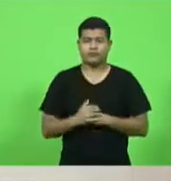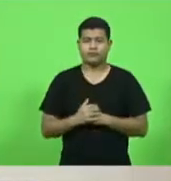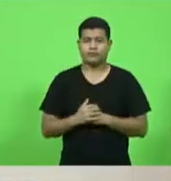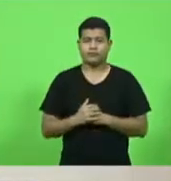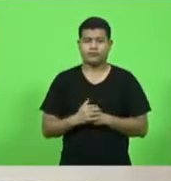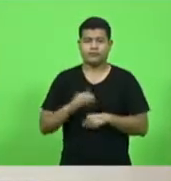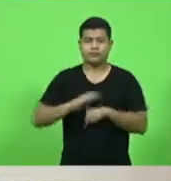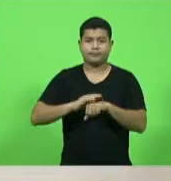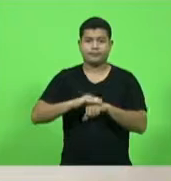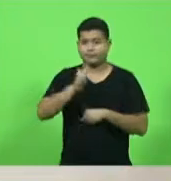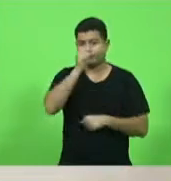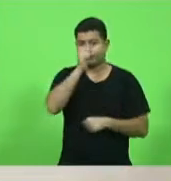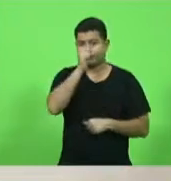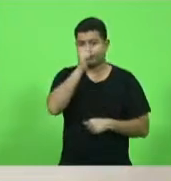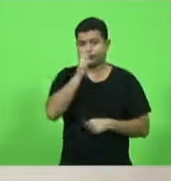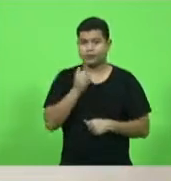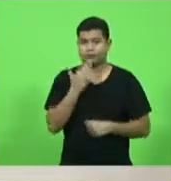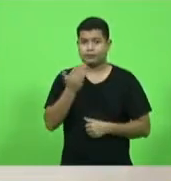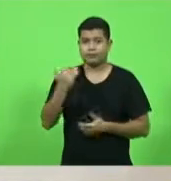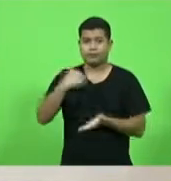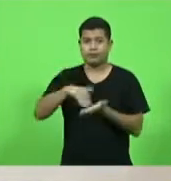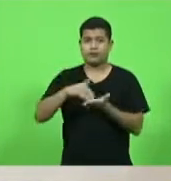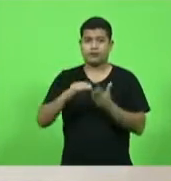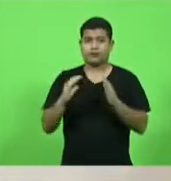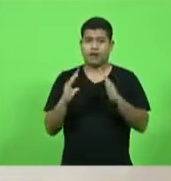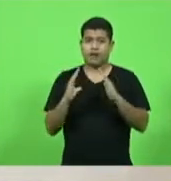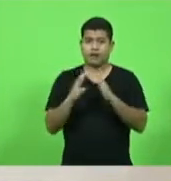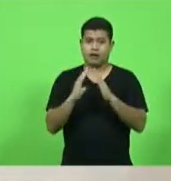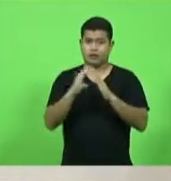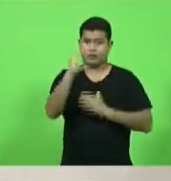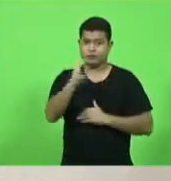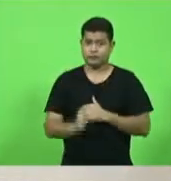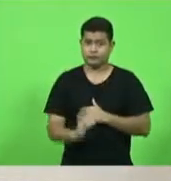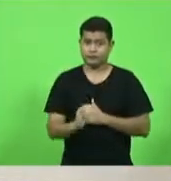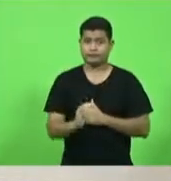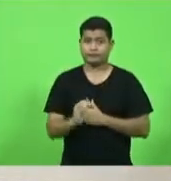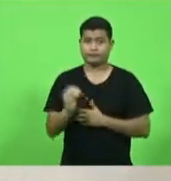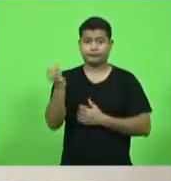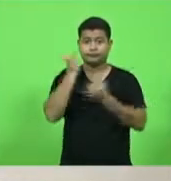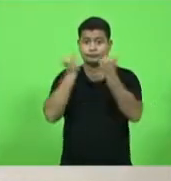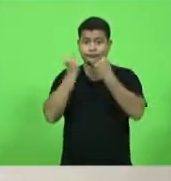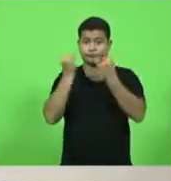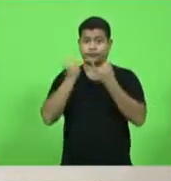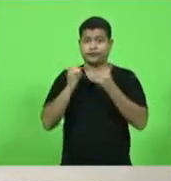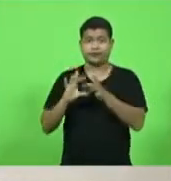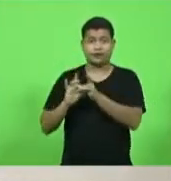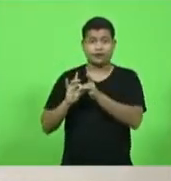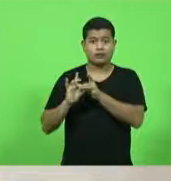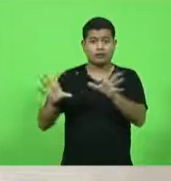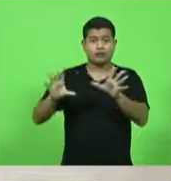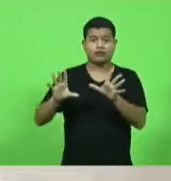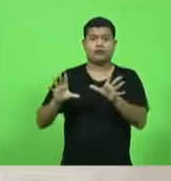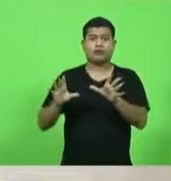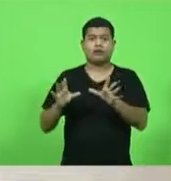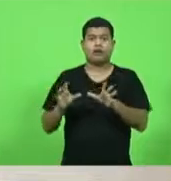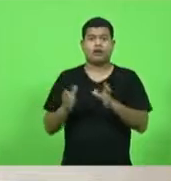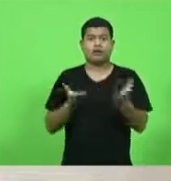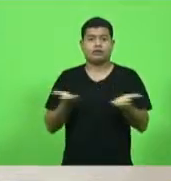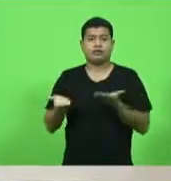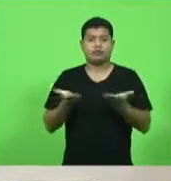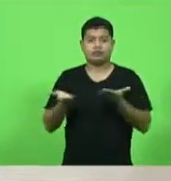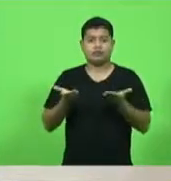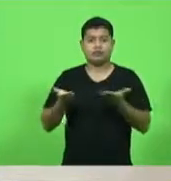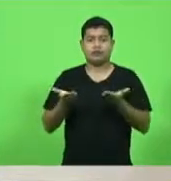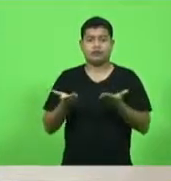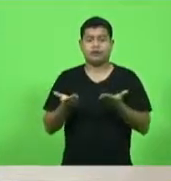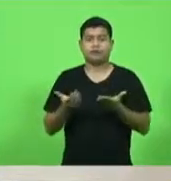deputado João Amin, solicitando à Secretaria do Estado da Casa Civil informações acerca da autorização do edital de licitação para